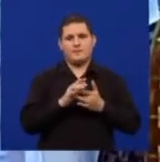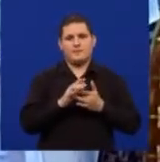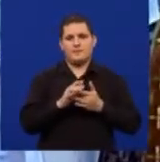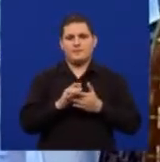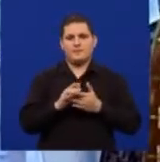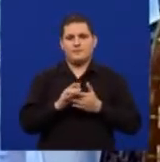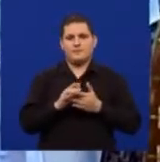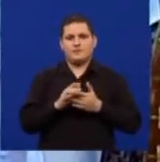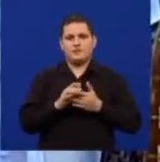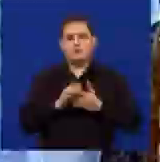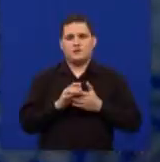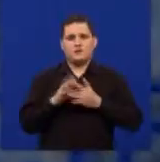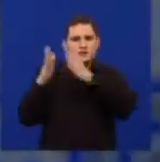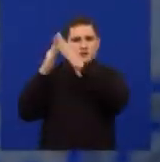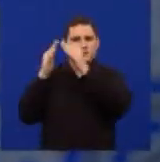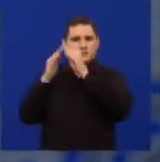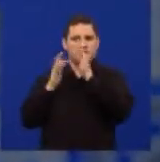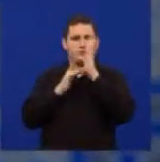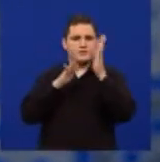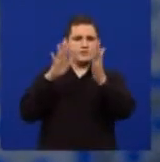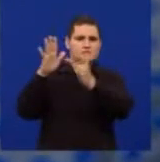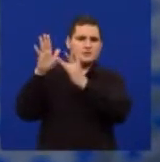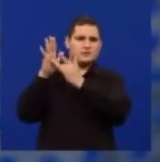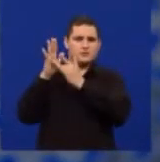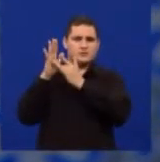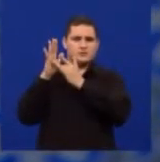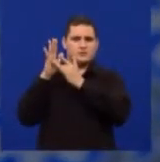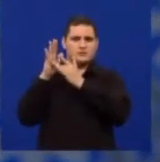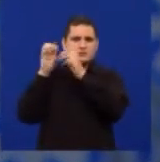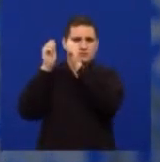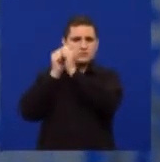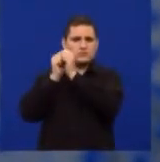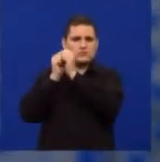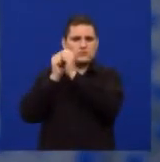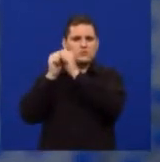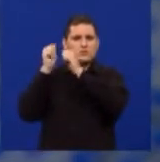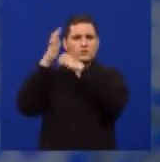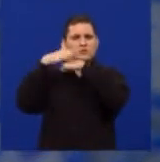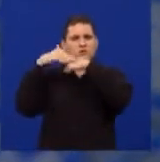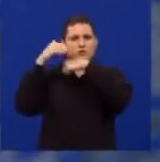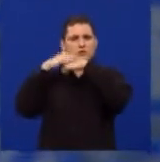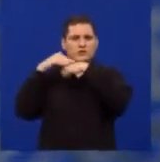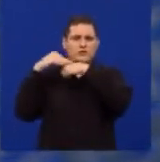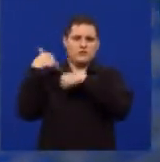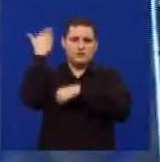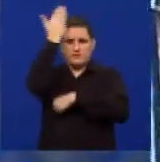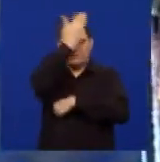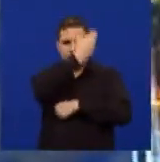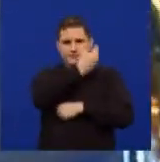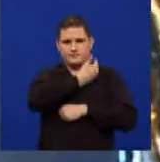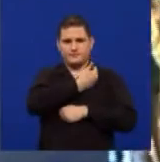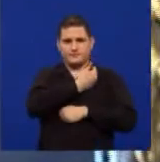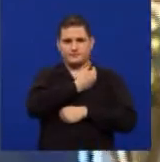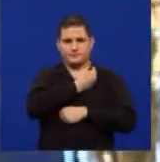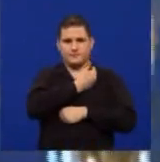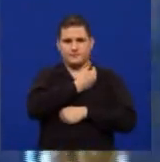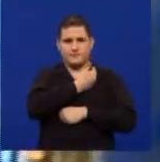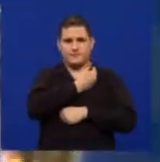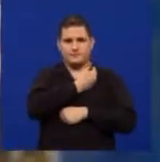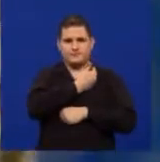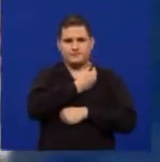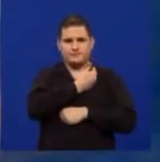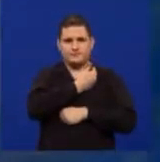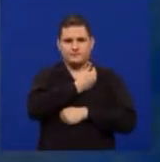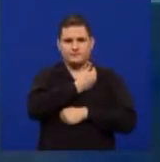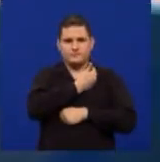nos conceda então os cuidados da querida mãe, a qual Dom Moacir preparou esta